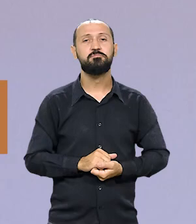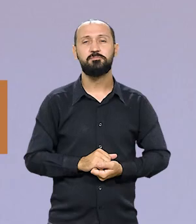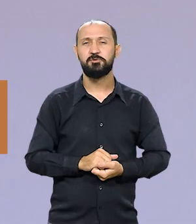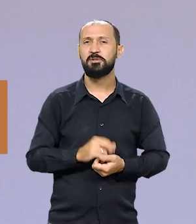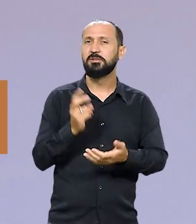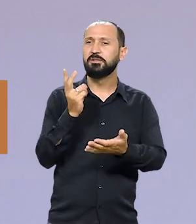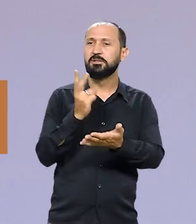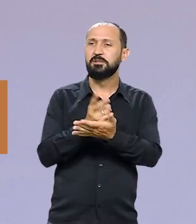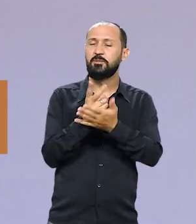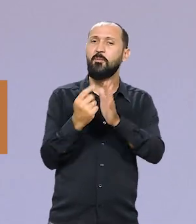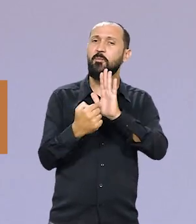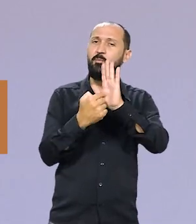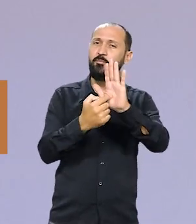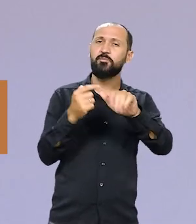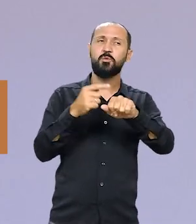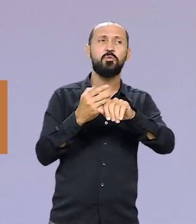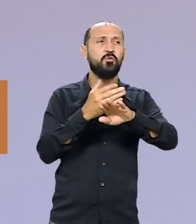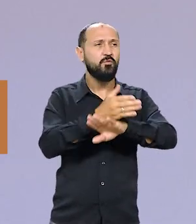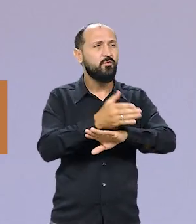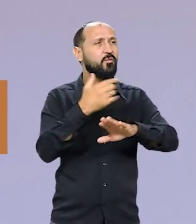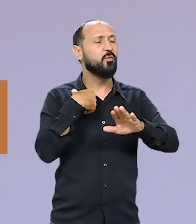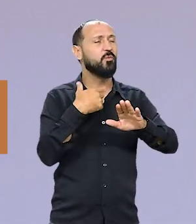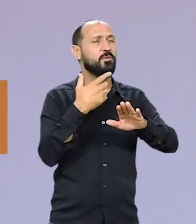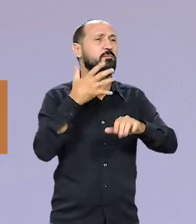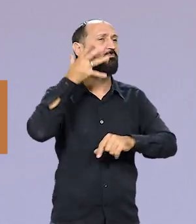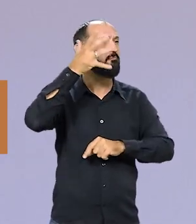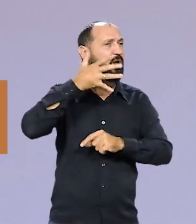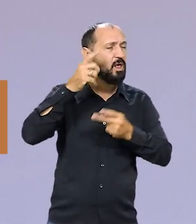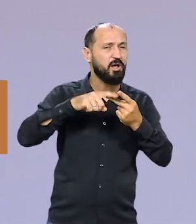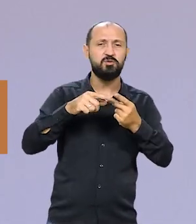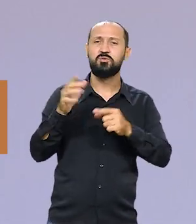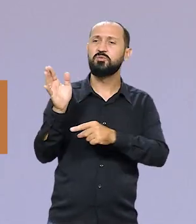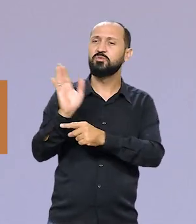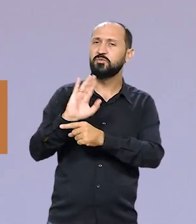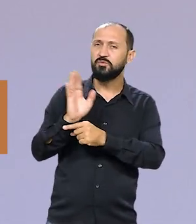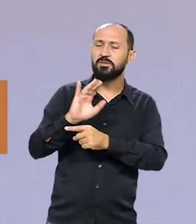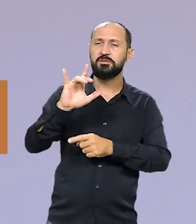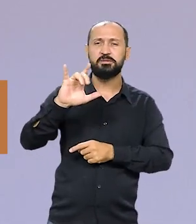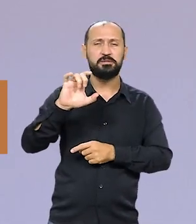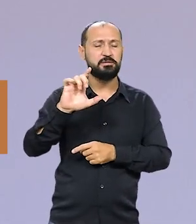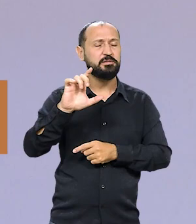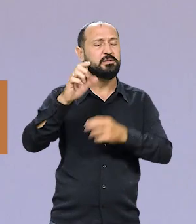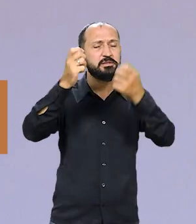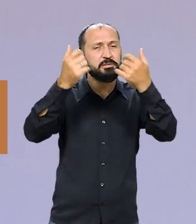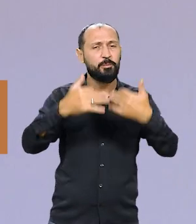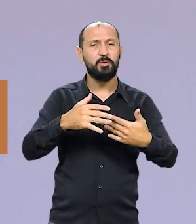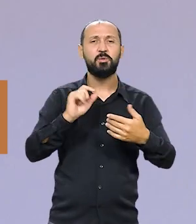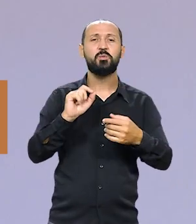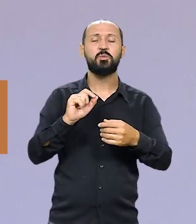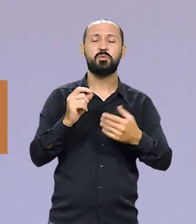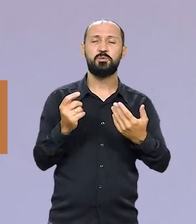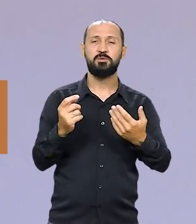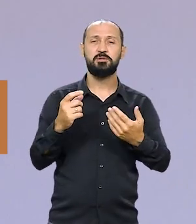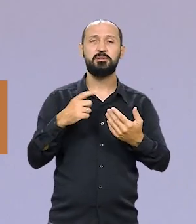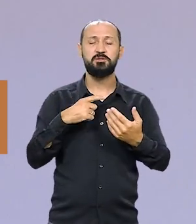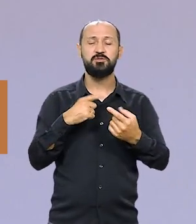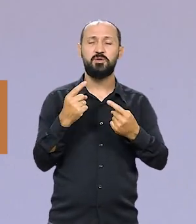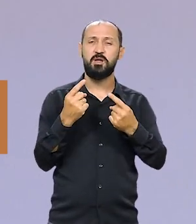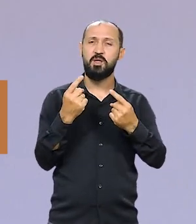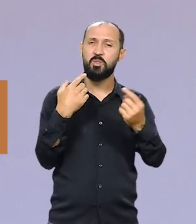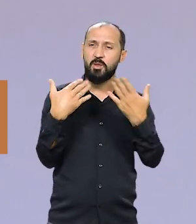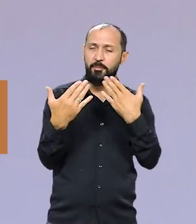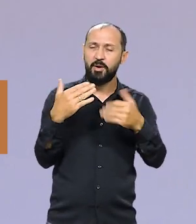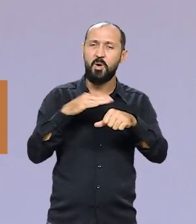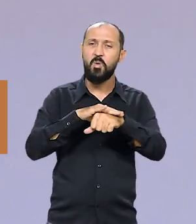eu sempre coloco isso quando eu vou em palestras, quando eu vou nos meus vídeos lá no Instagram, eu sempre coloco muito isso quando eu vou em debates